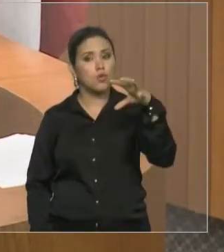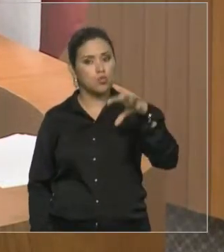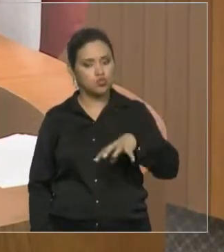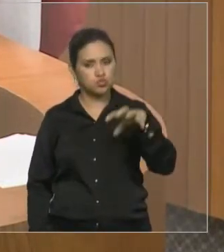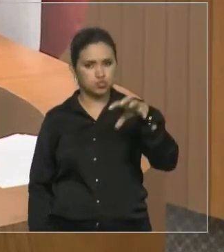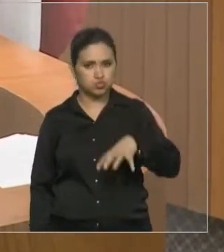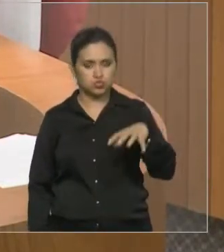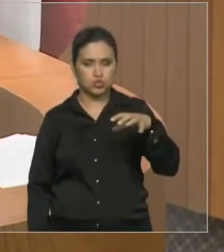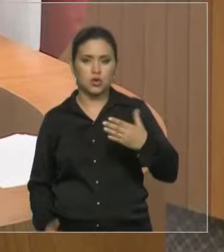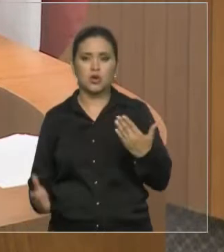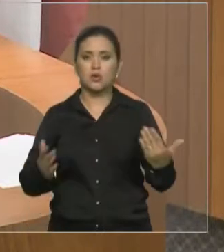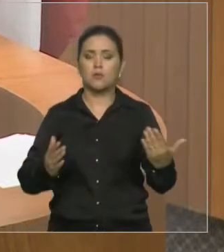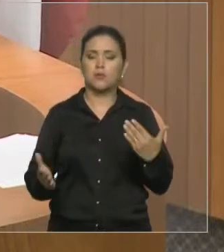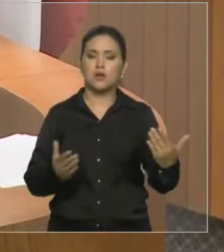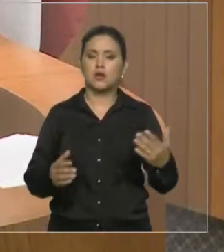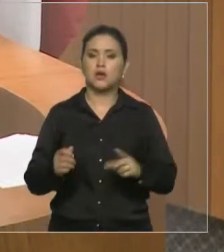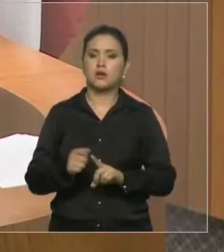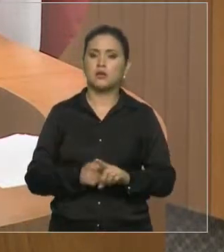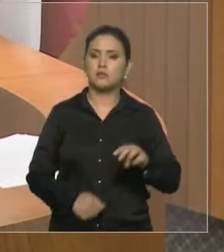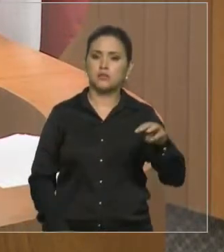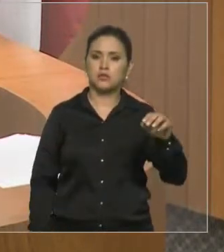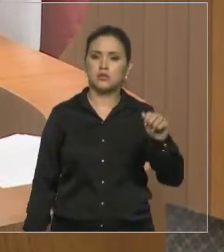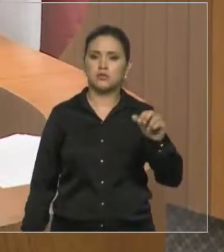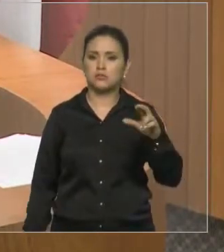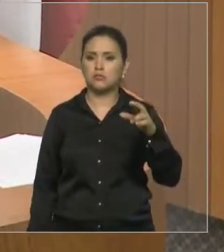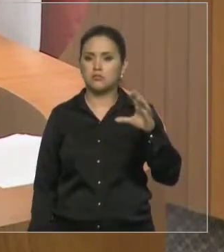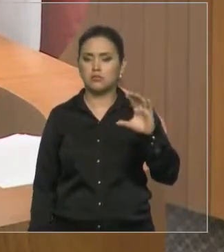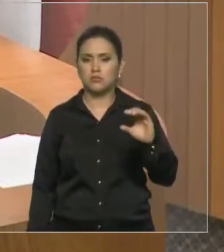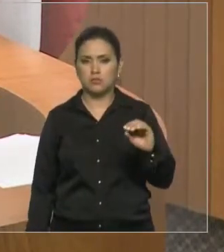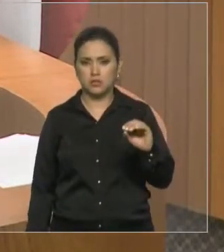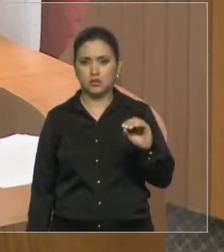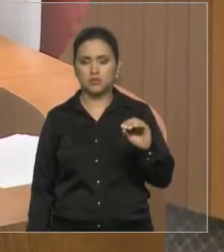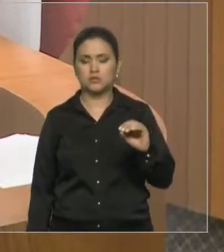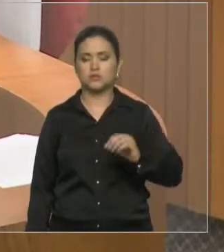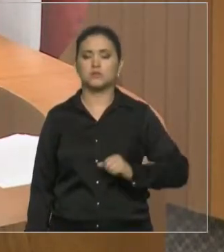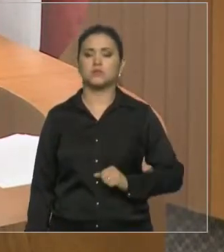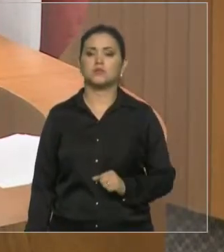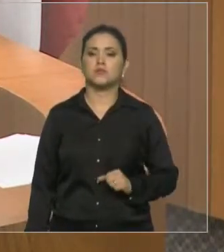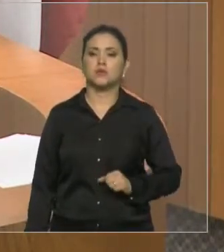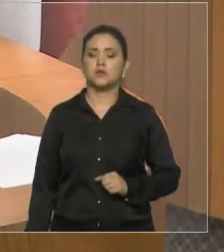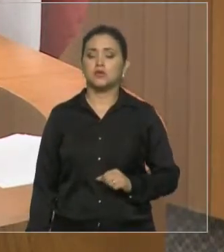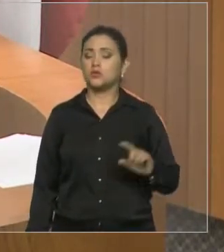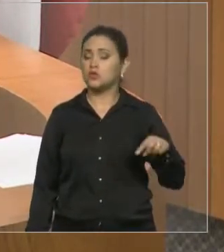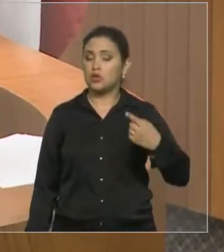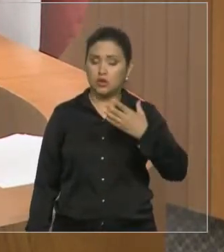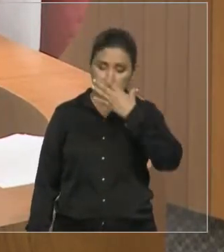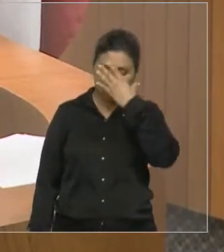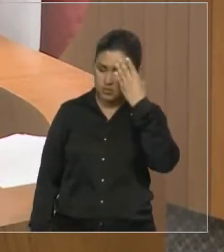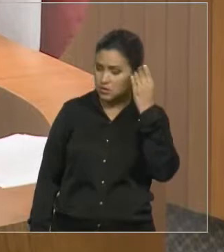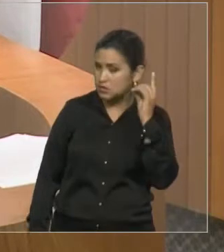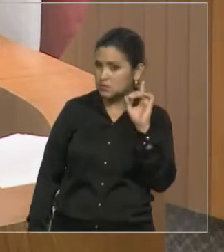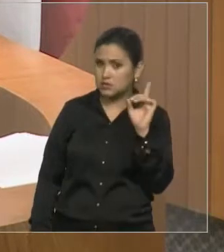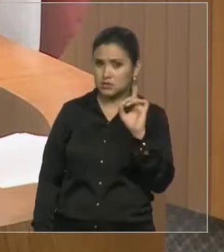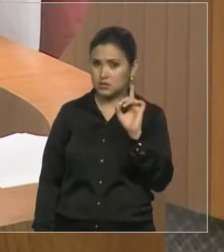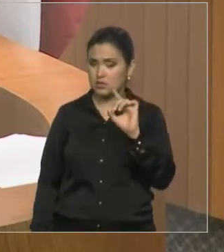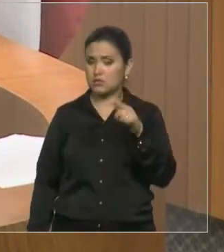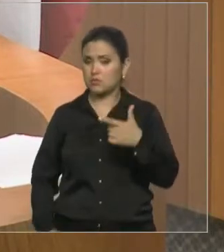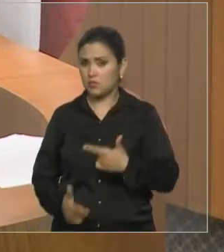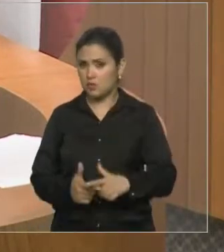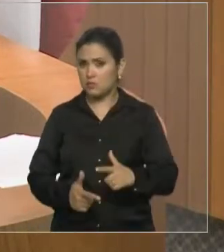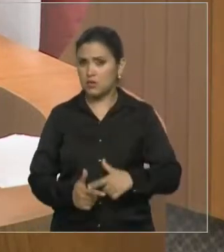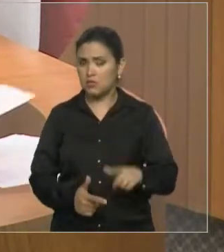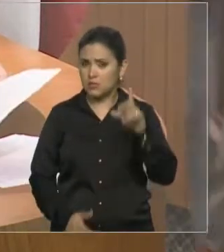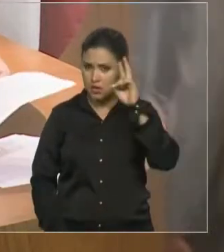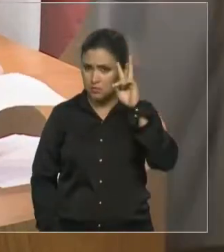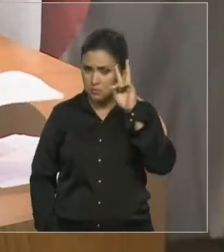de março e as pessoas tendem a esquecer a gente quer dizer aqui que não iremos esquecer dessa matéria lembraremos o ano todo